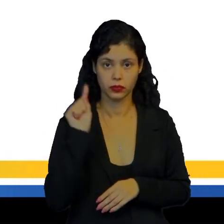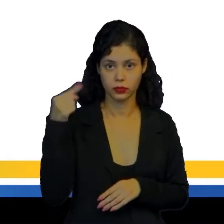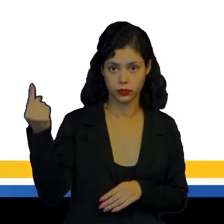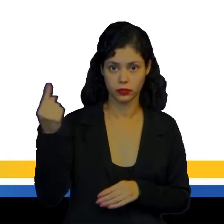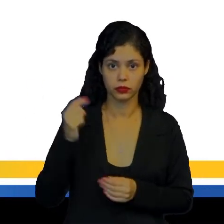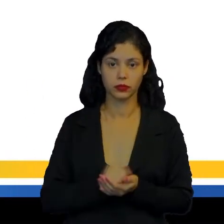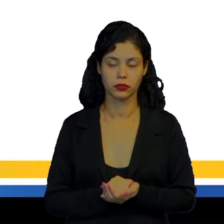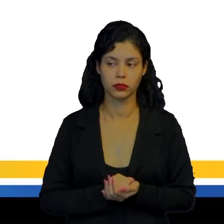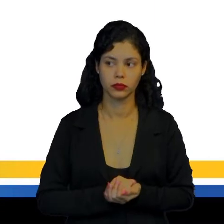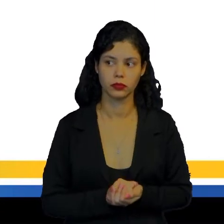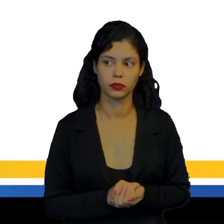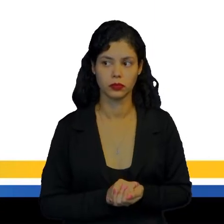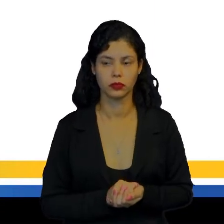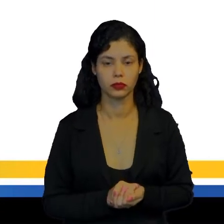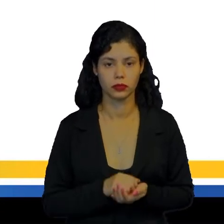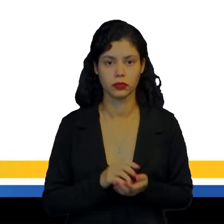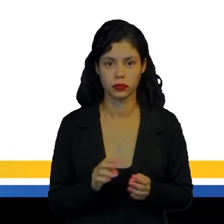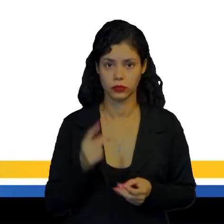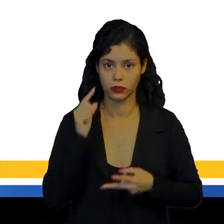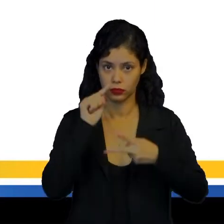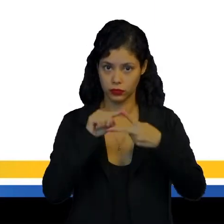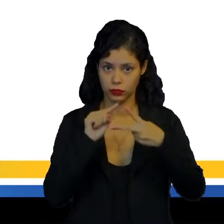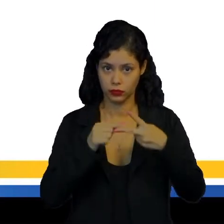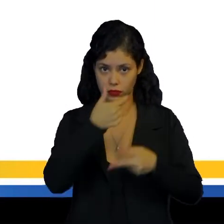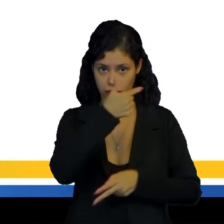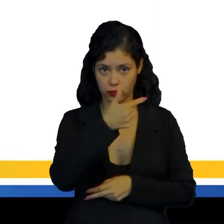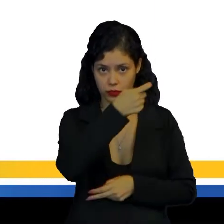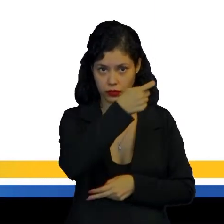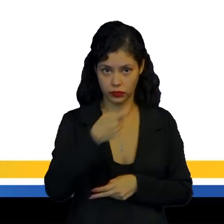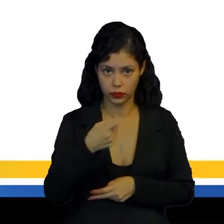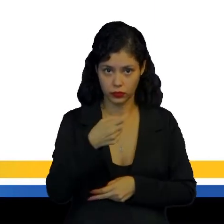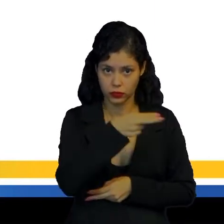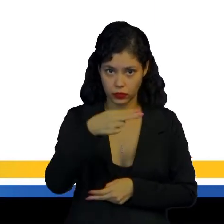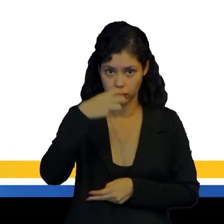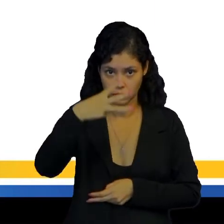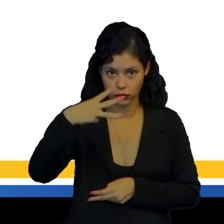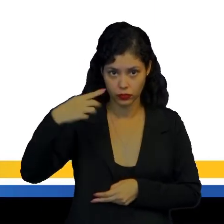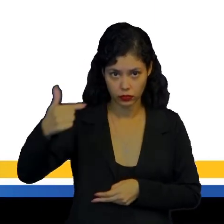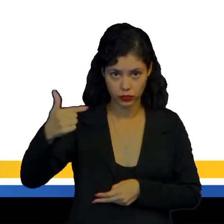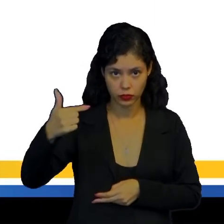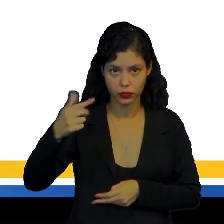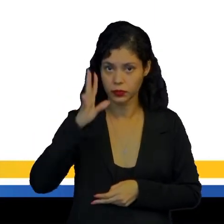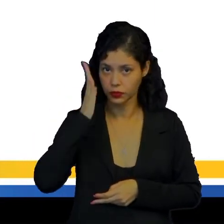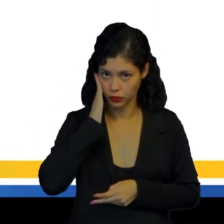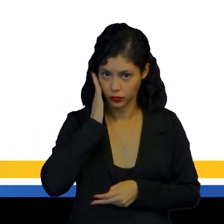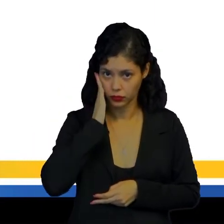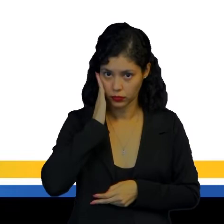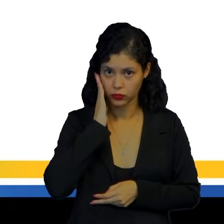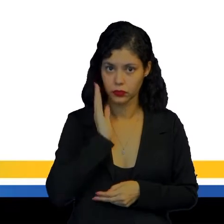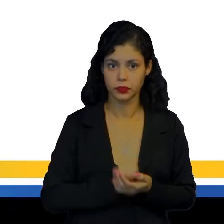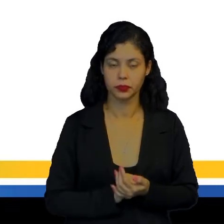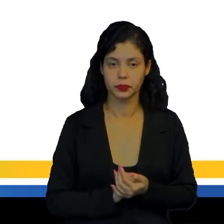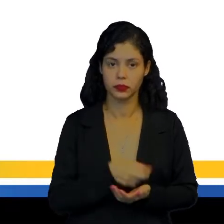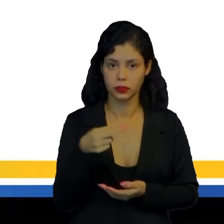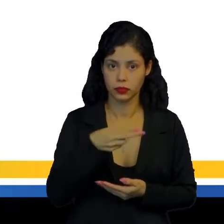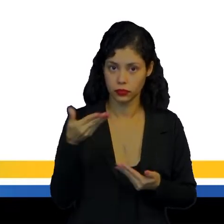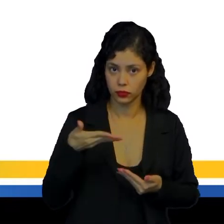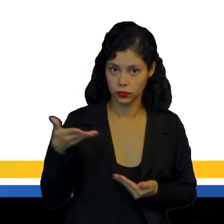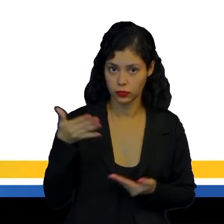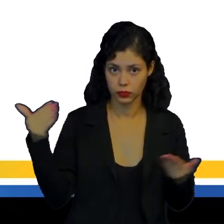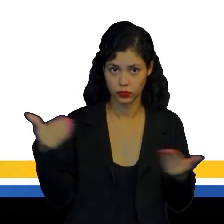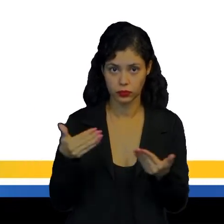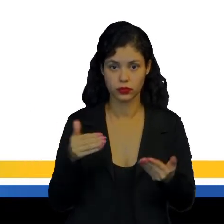no primeiro momento, 2 elevado a x igual a 32. Não é isso? Nós vamos igualar a base